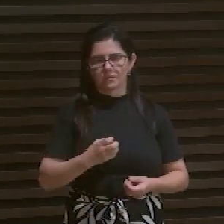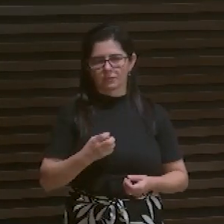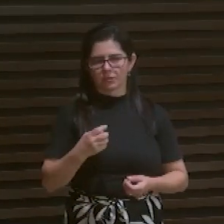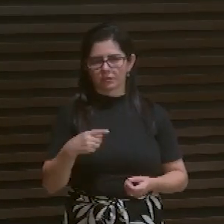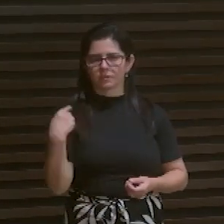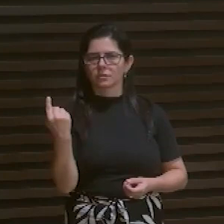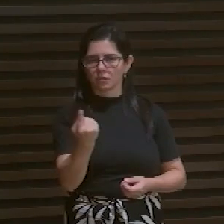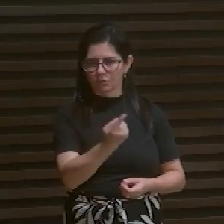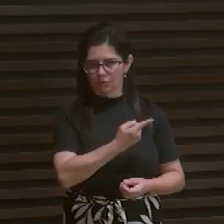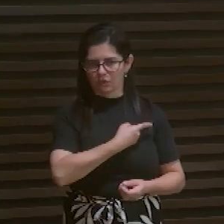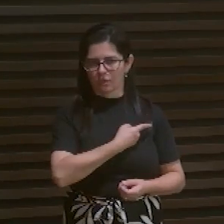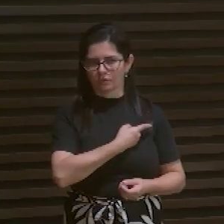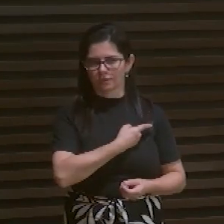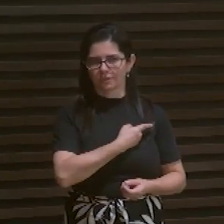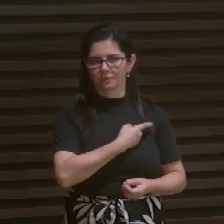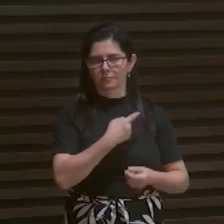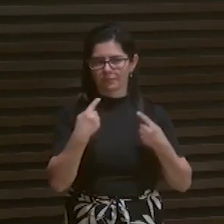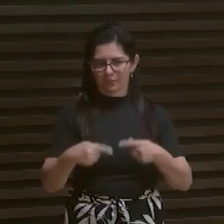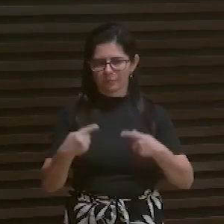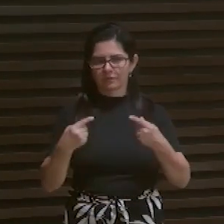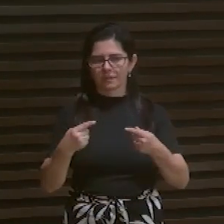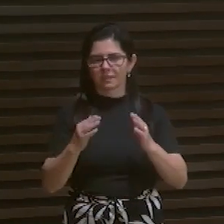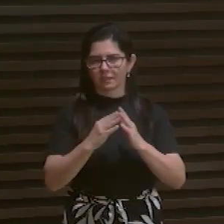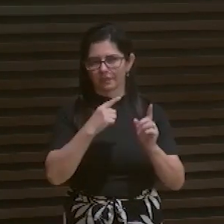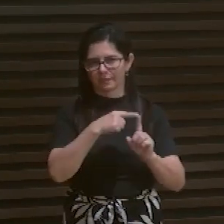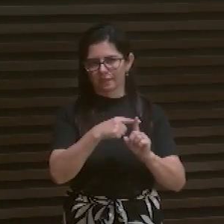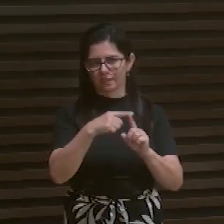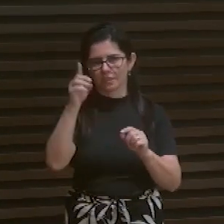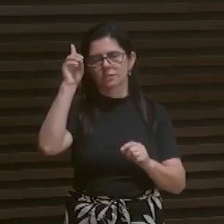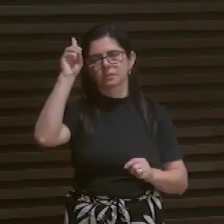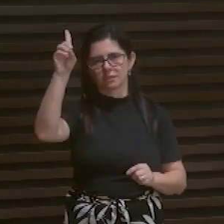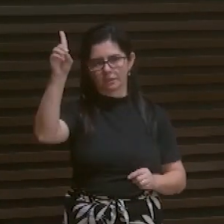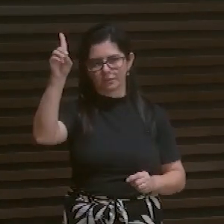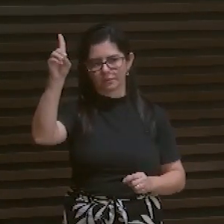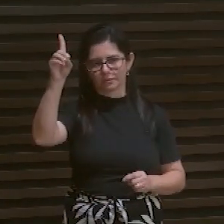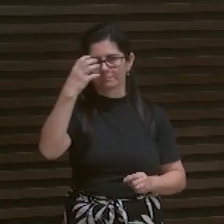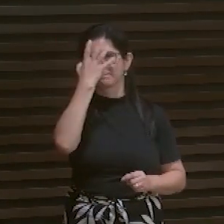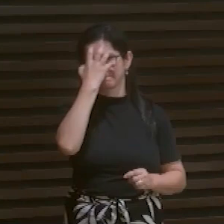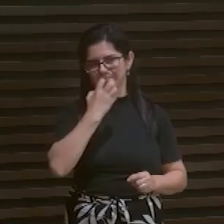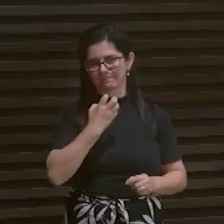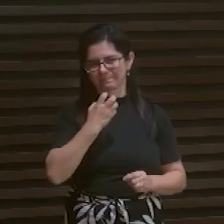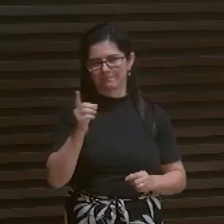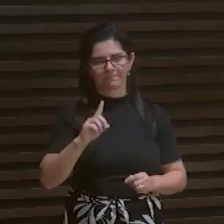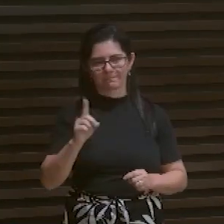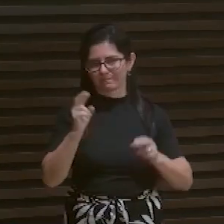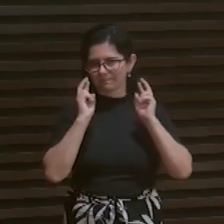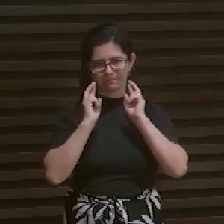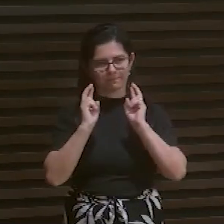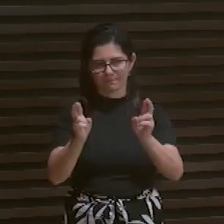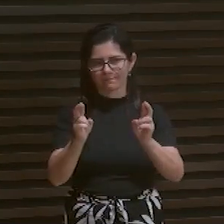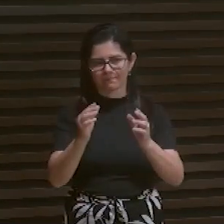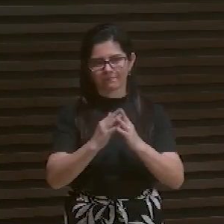Deus. Como é sério profanar a igreja de Deus. E a gente pode fazer isso muitas vezes